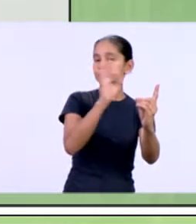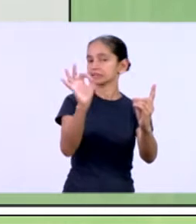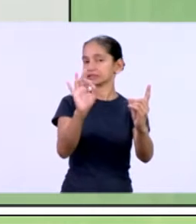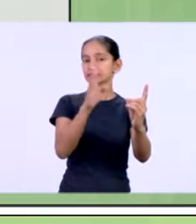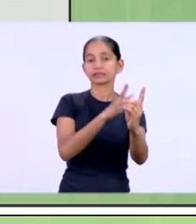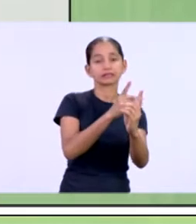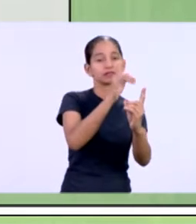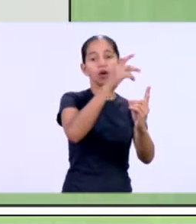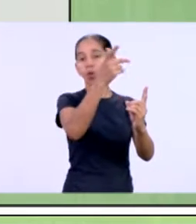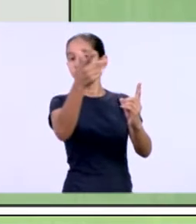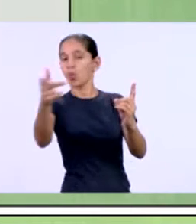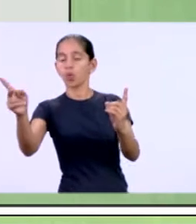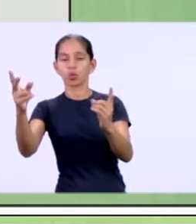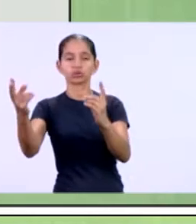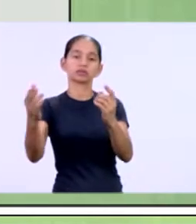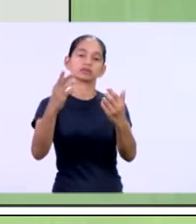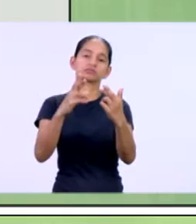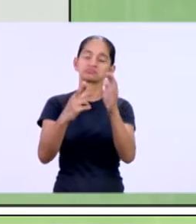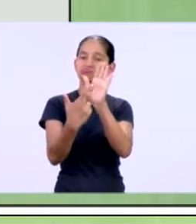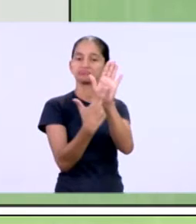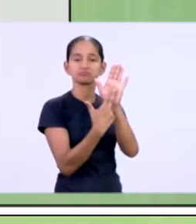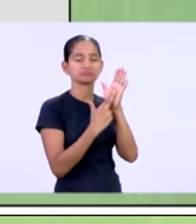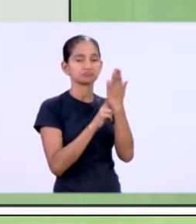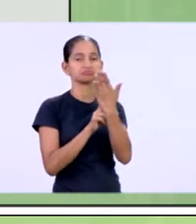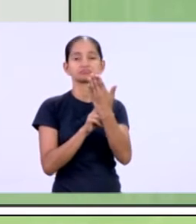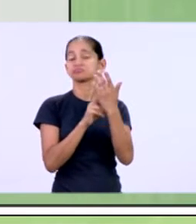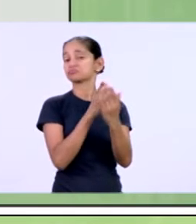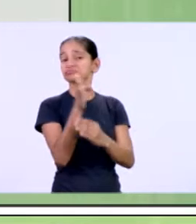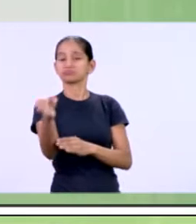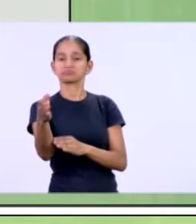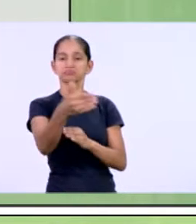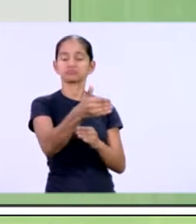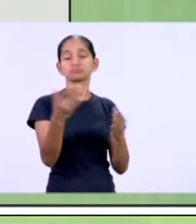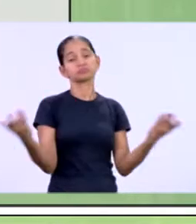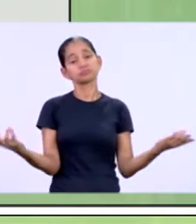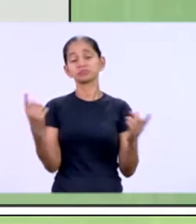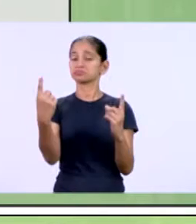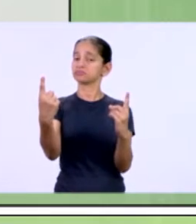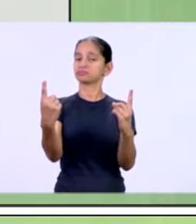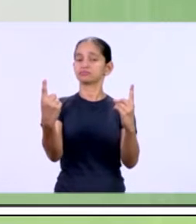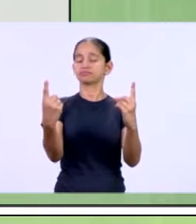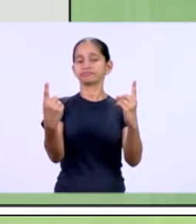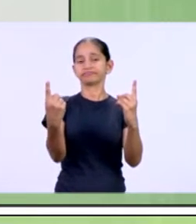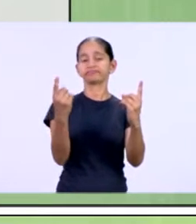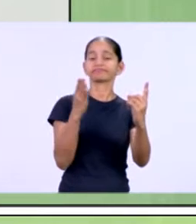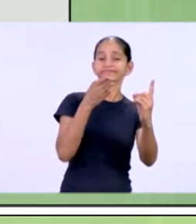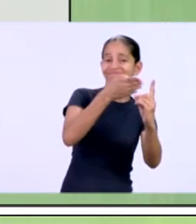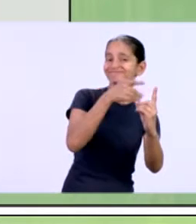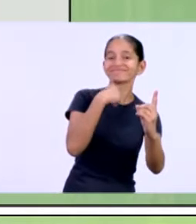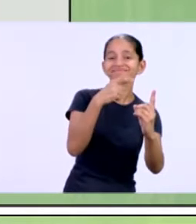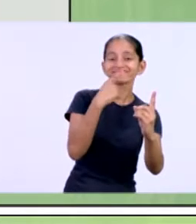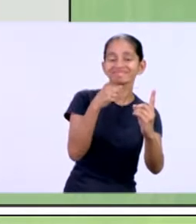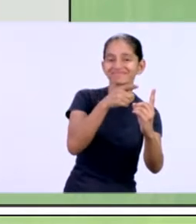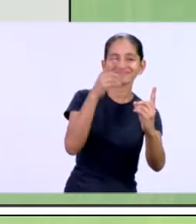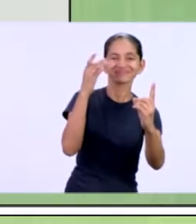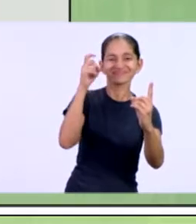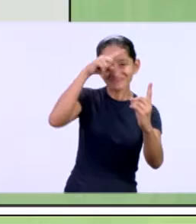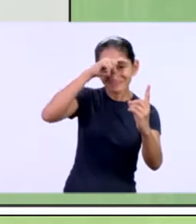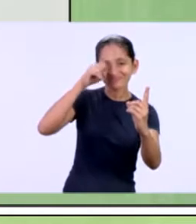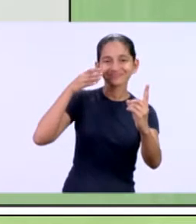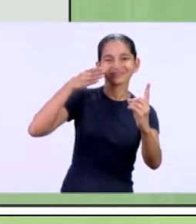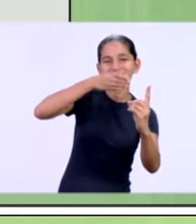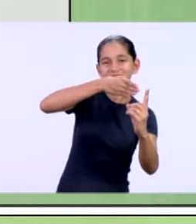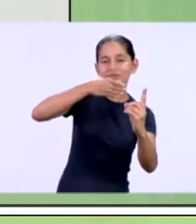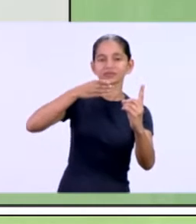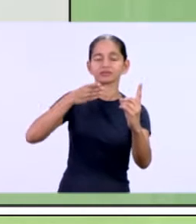mais fácil para o fisco alcançar ele fazer o pagamento do tributo. Mais fácil do que o contribuinte. Isso